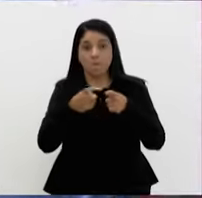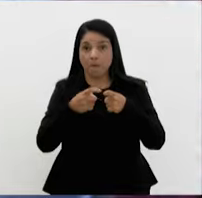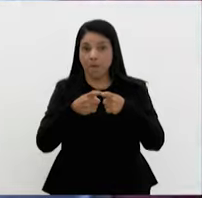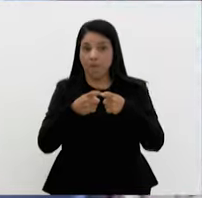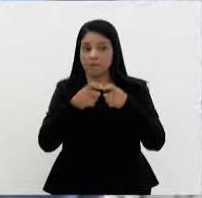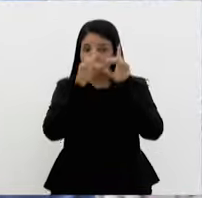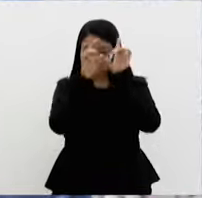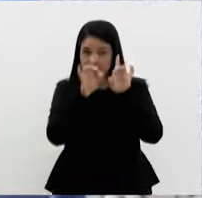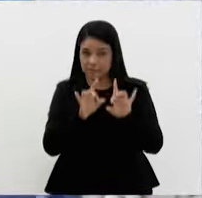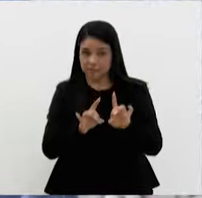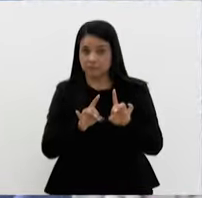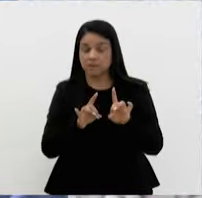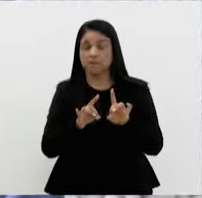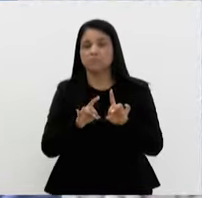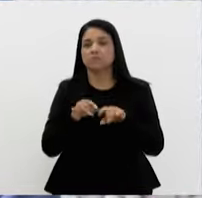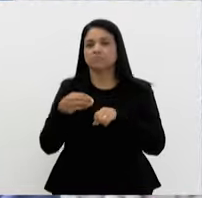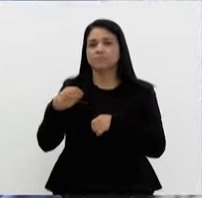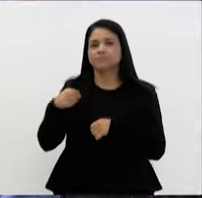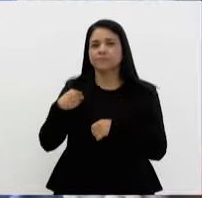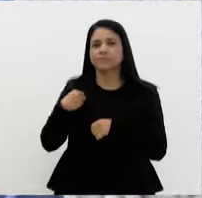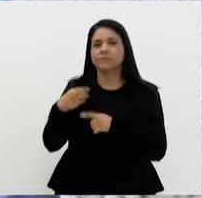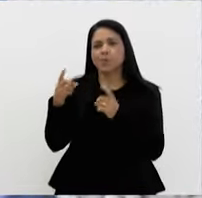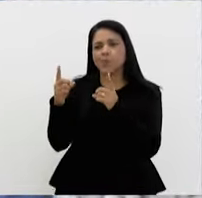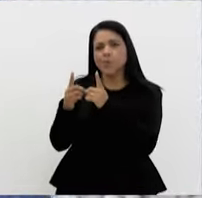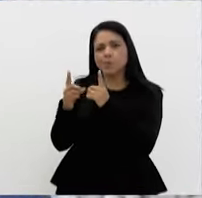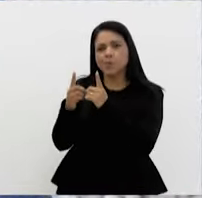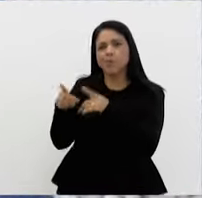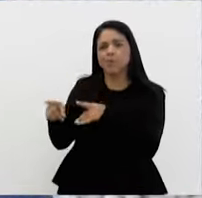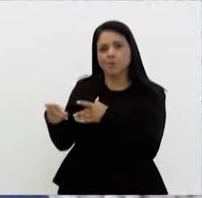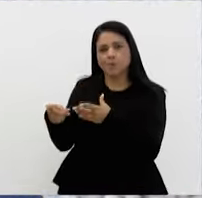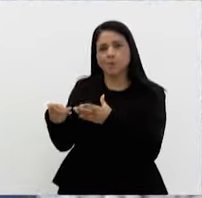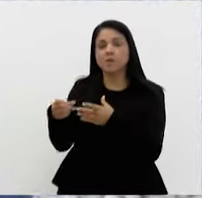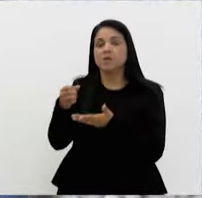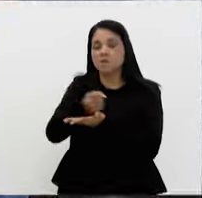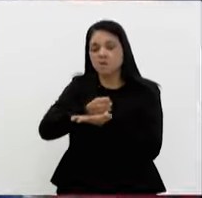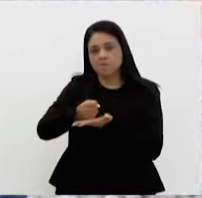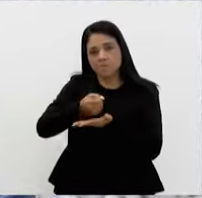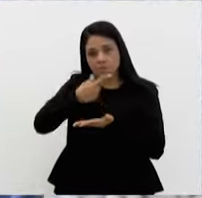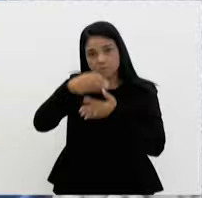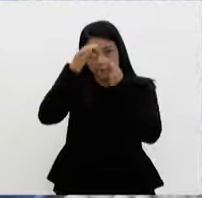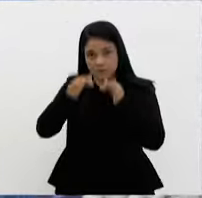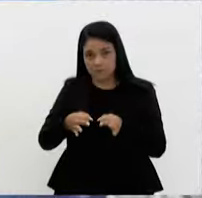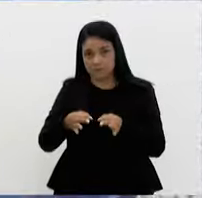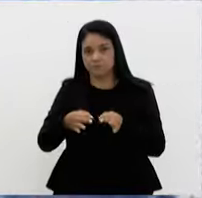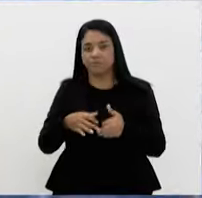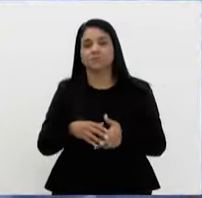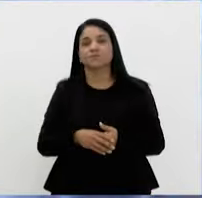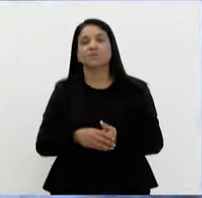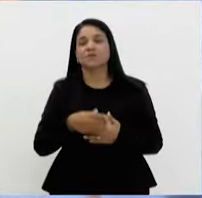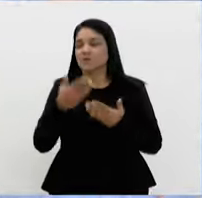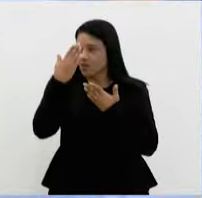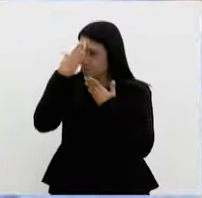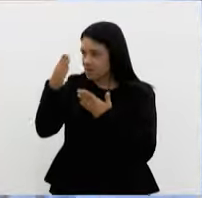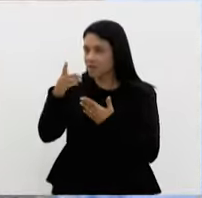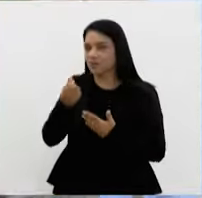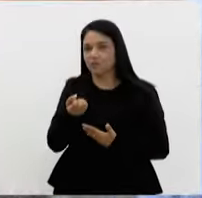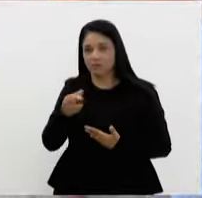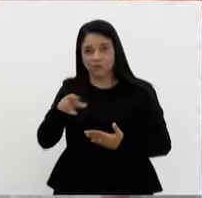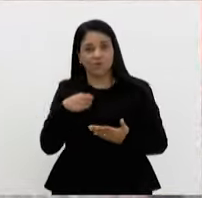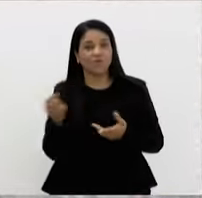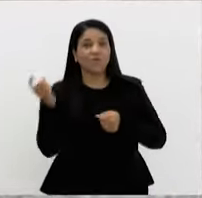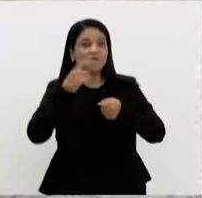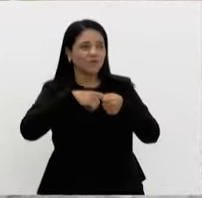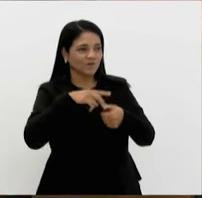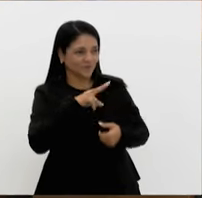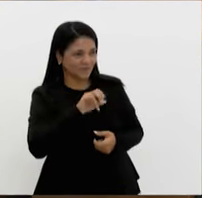e ouvi-lo para que tome, obviamente, a medicação ideal. Obrigado, doutor. Vicente, voltamos com você